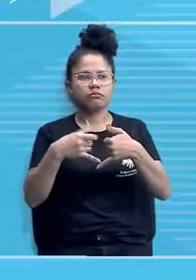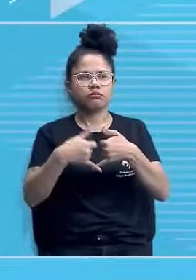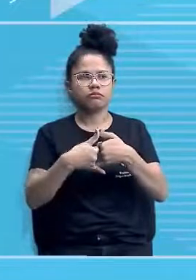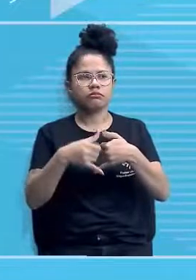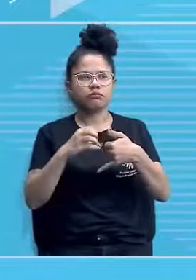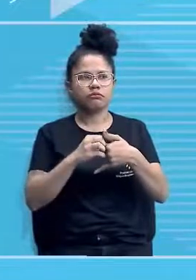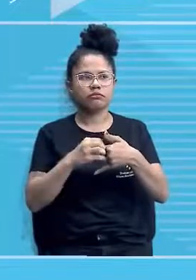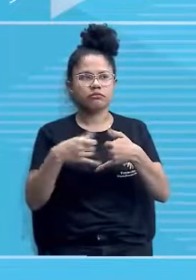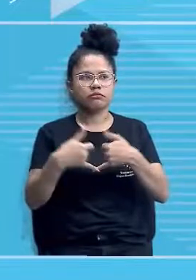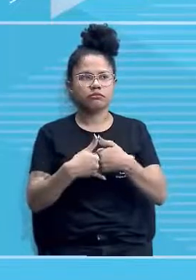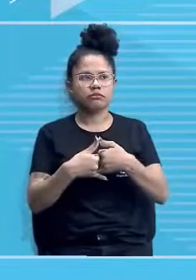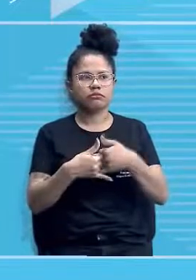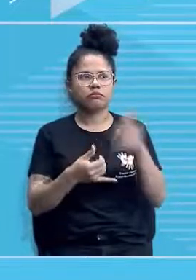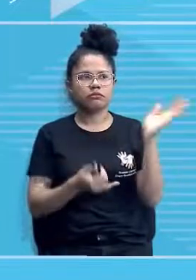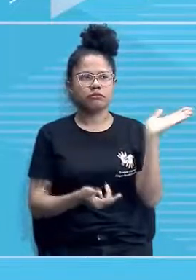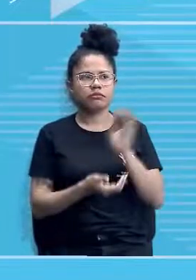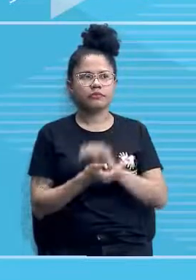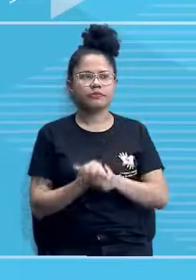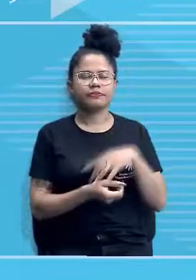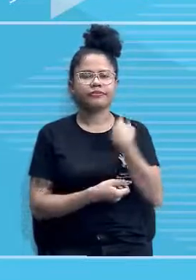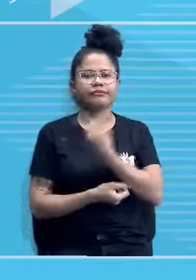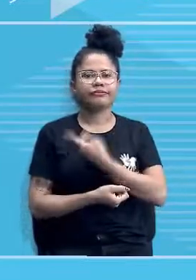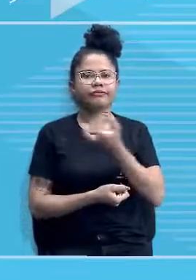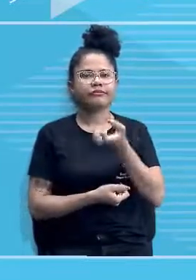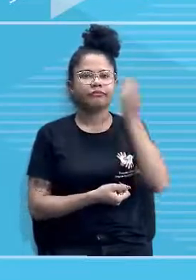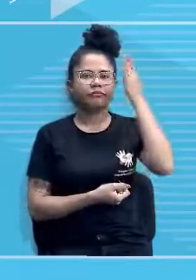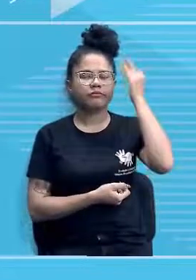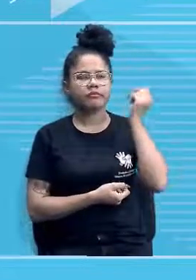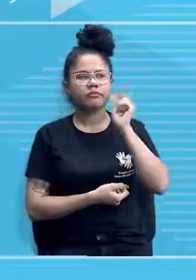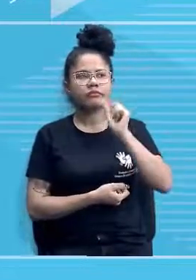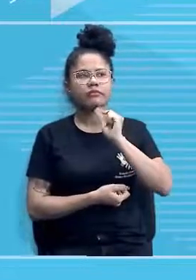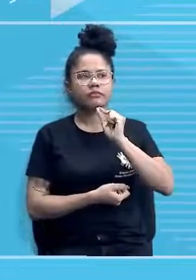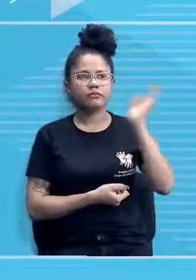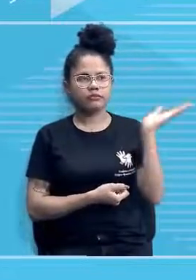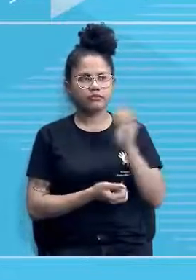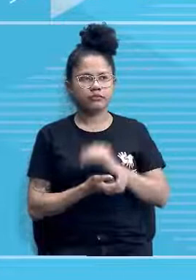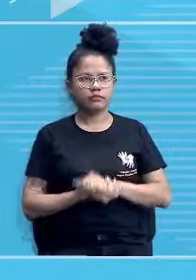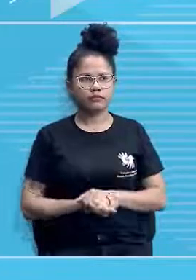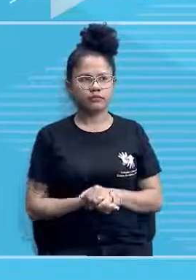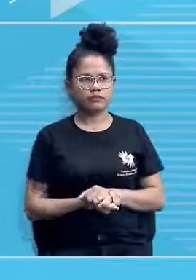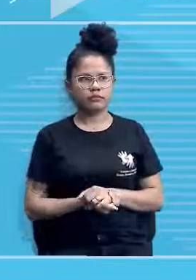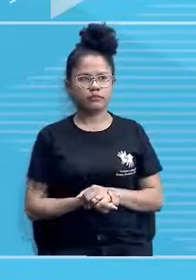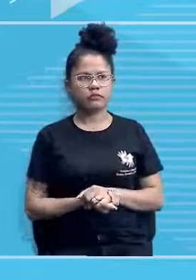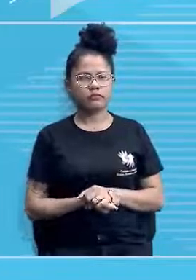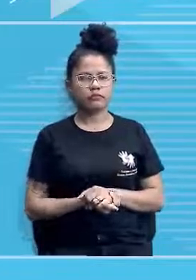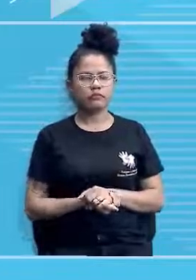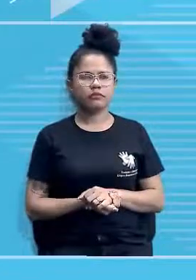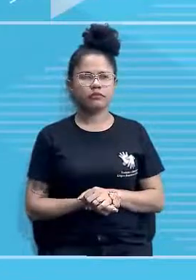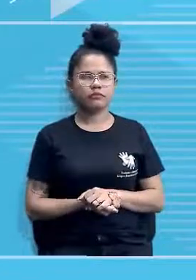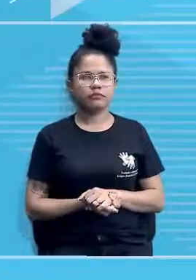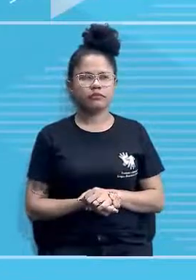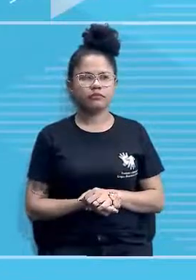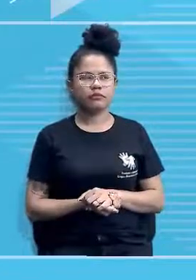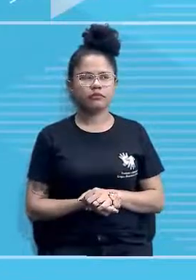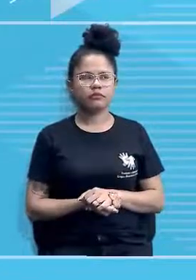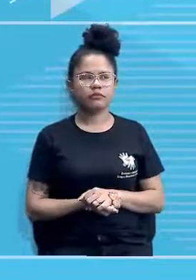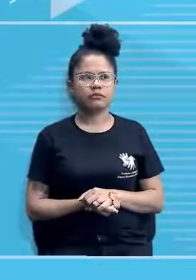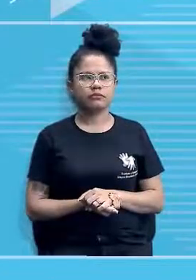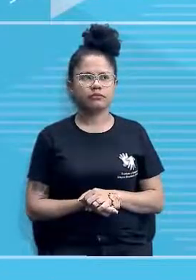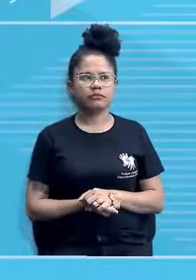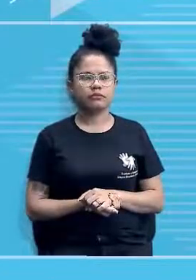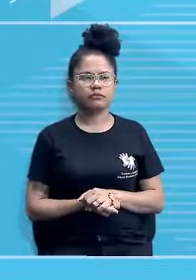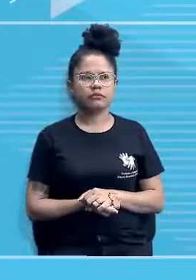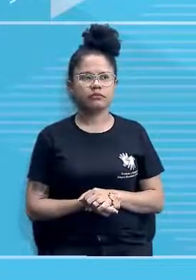saber aqui ó e para processar um tratamento adequado a esse despejo a fim de